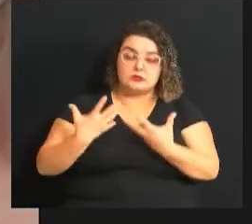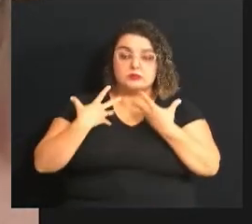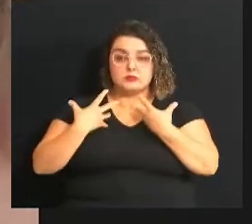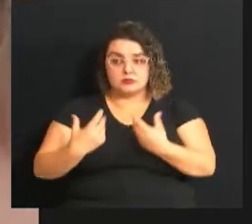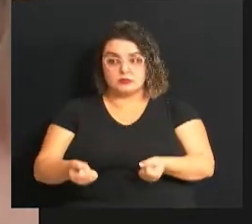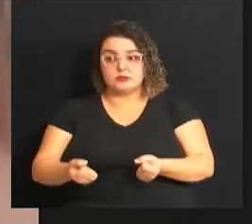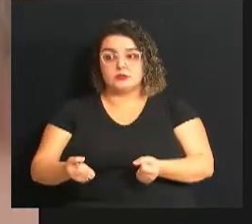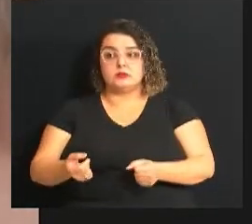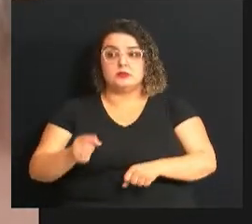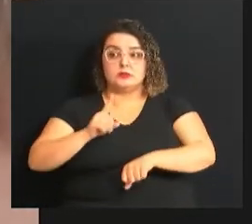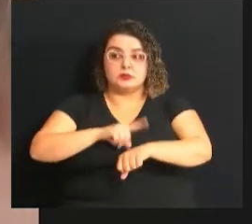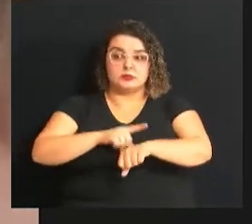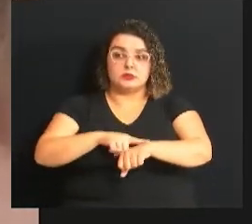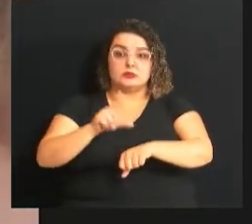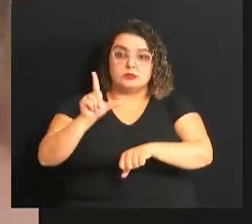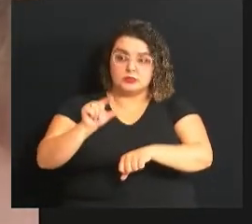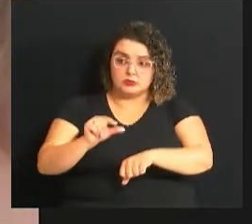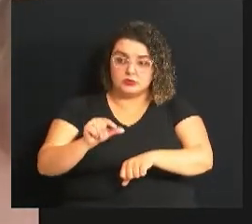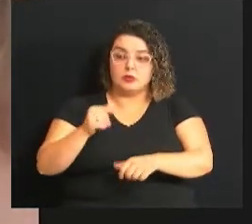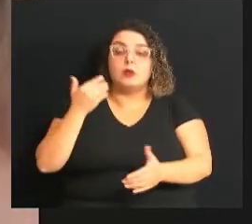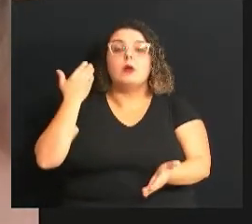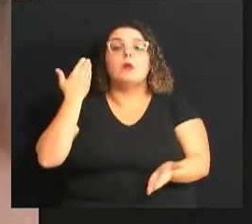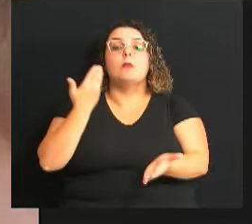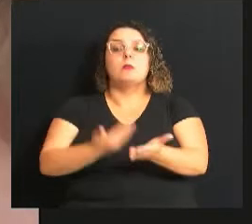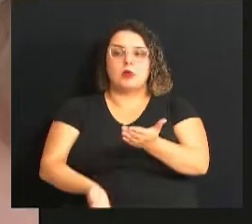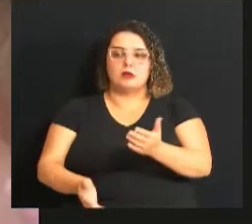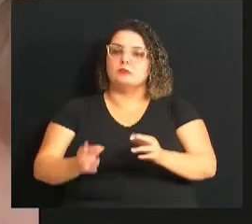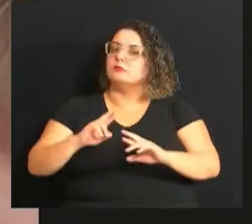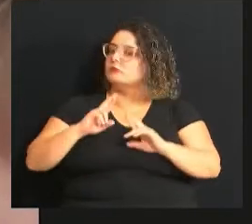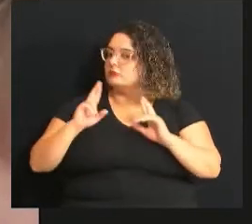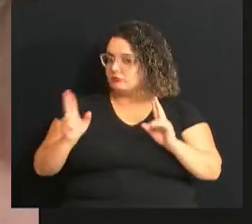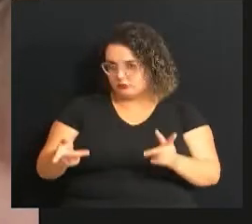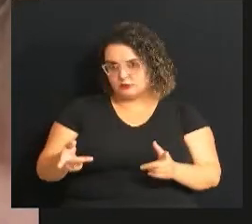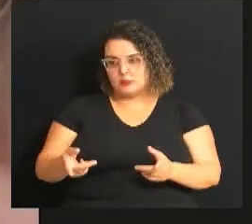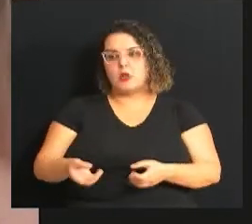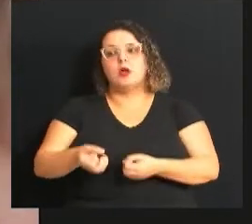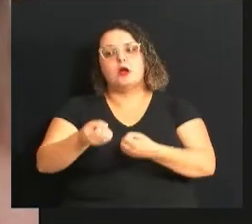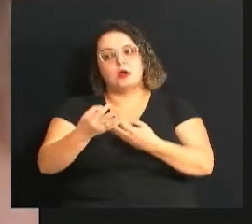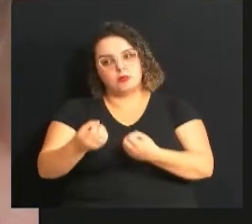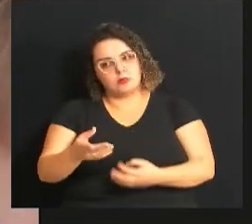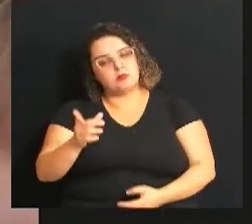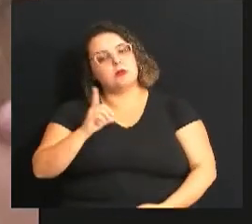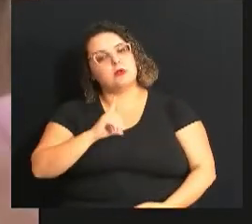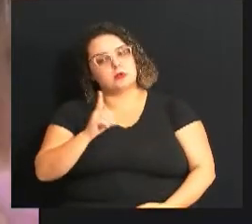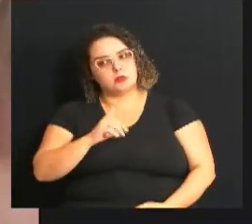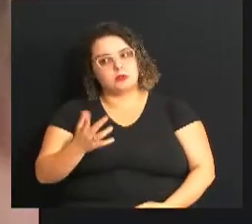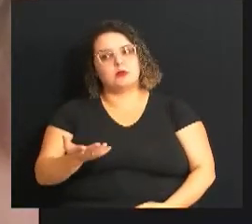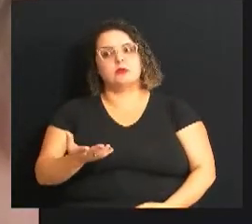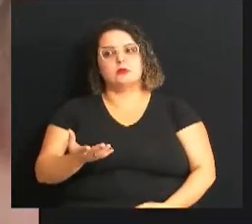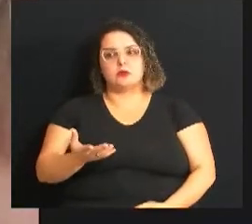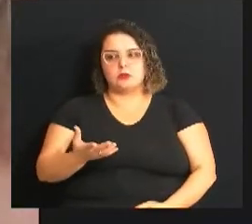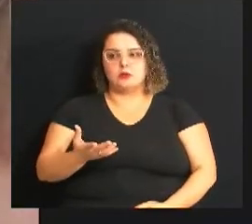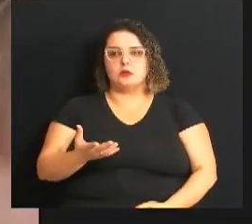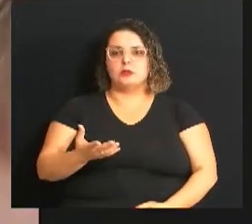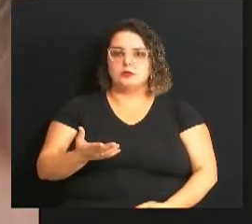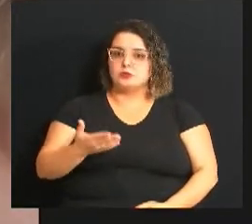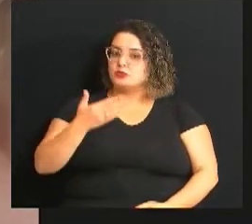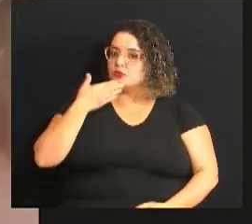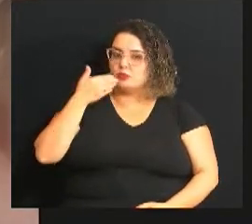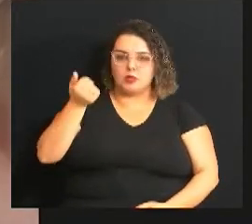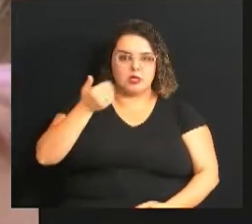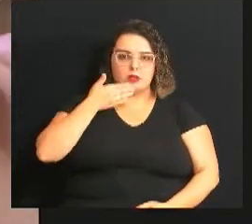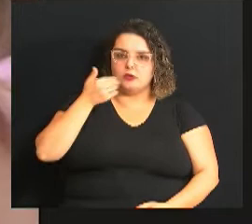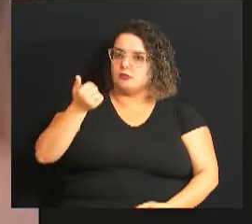de carga horária, perda. Pelo contrário, as informações que a gente tem só de melhoras.